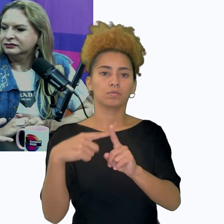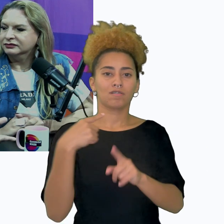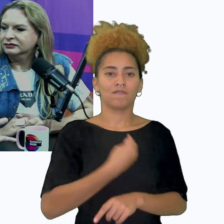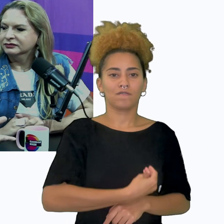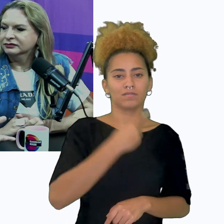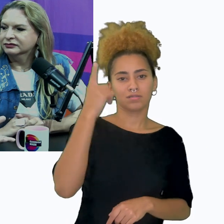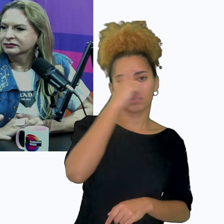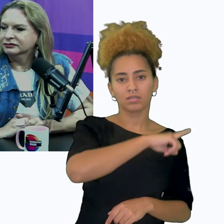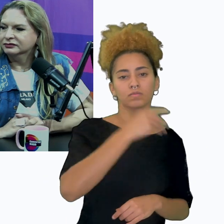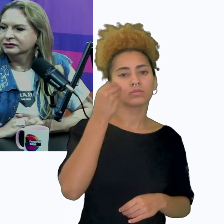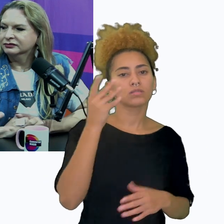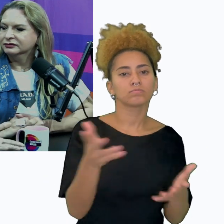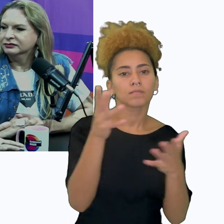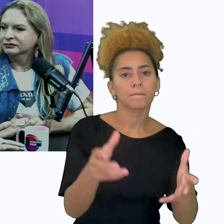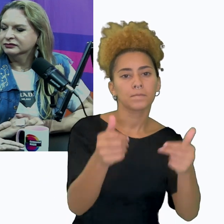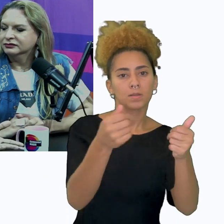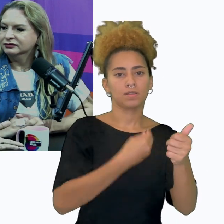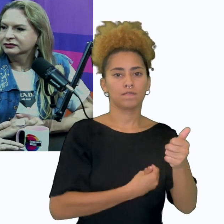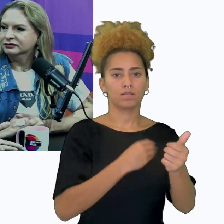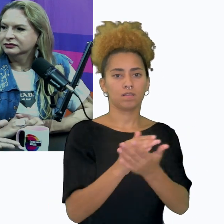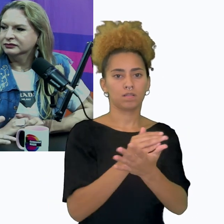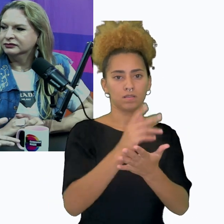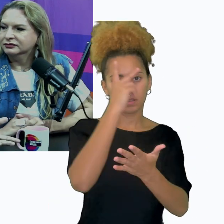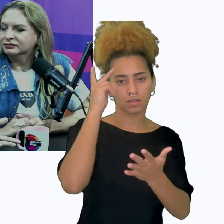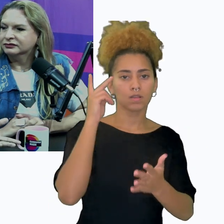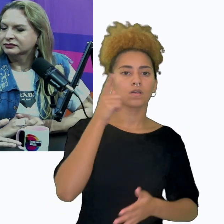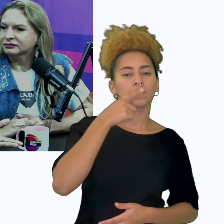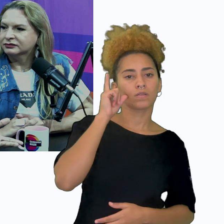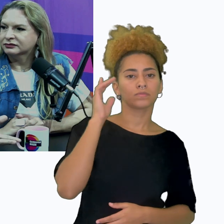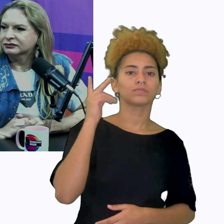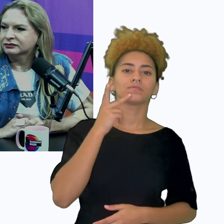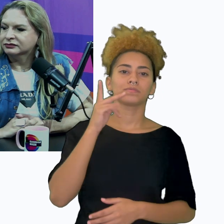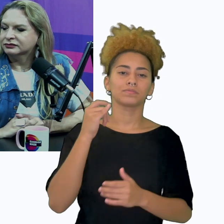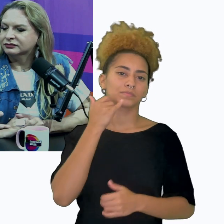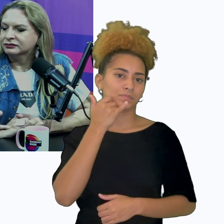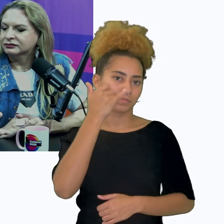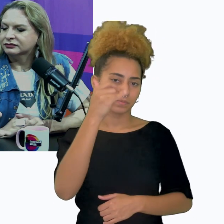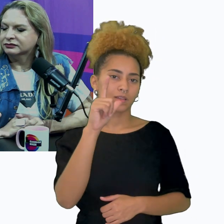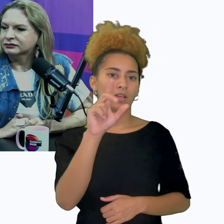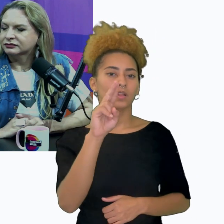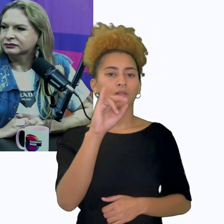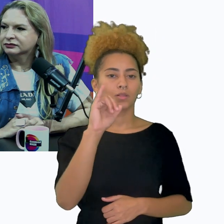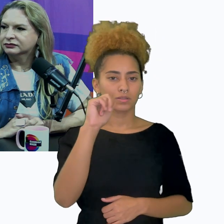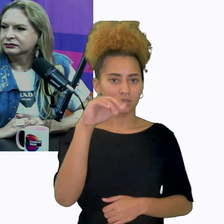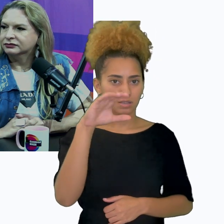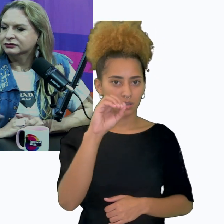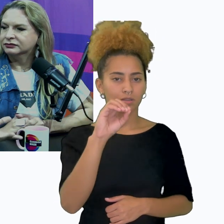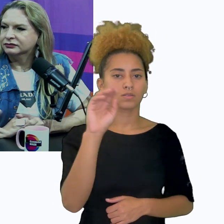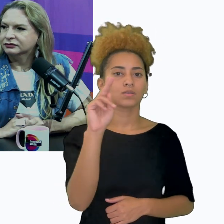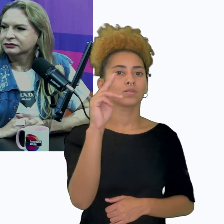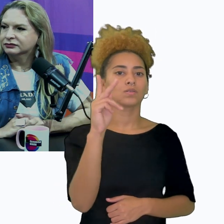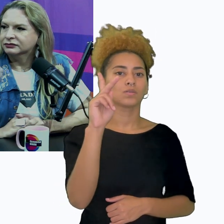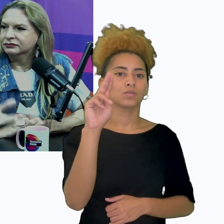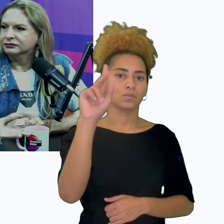porque minha vida foi complicada e eu gosto de facilitar a vida dos outros, né? Ontem eu tava falando, até liguei pro Luciano Huck ontem pra ver se ele ajudava